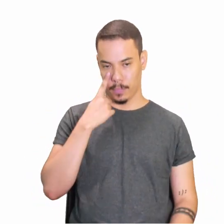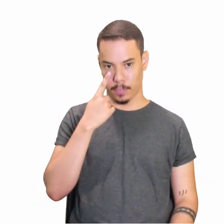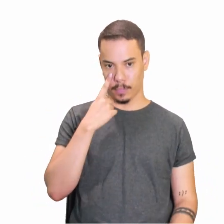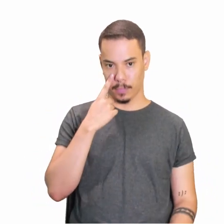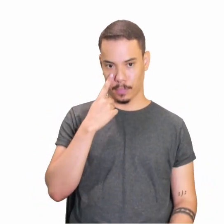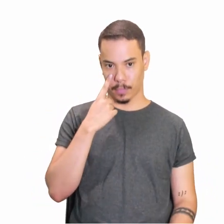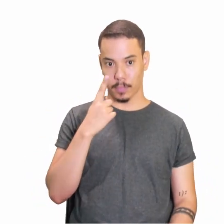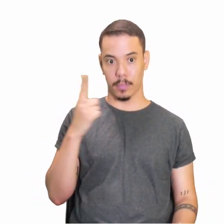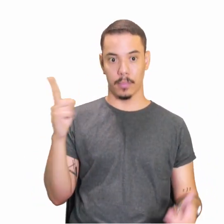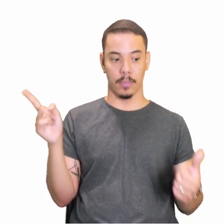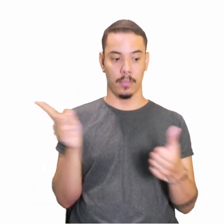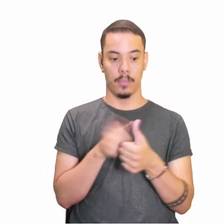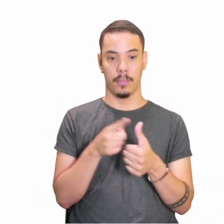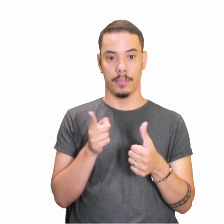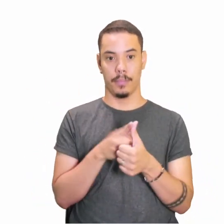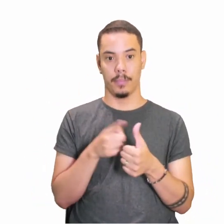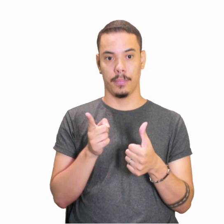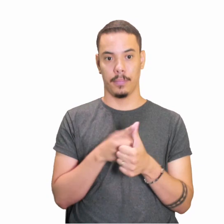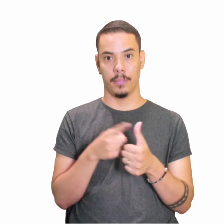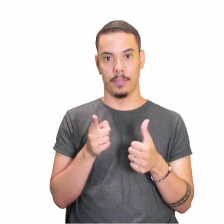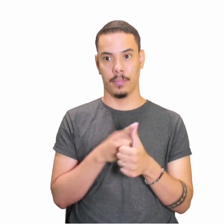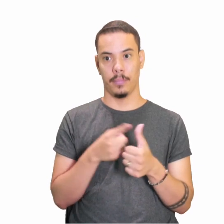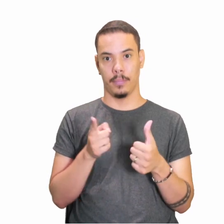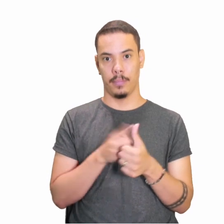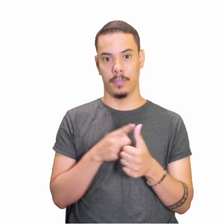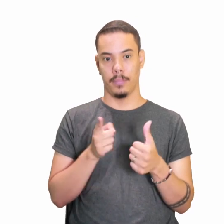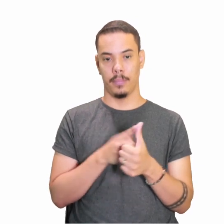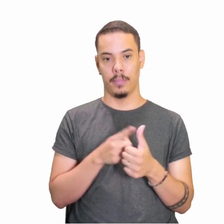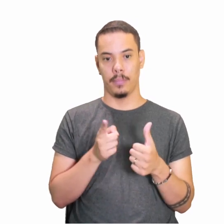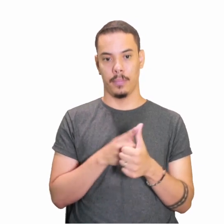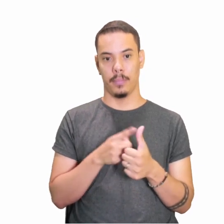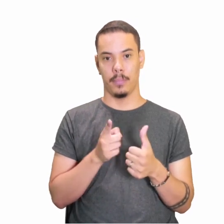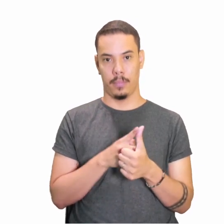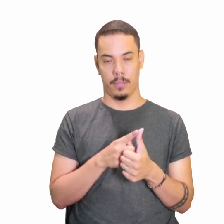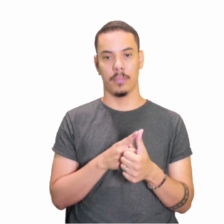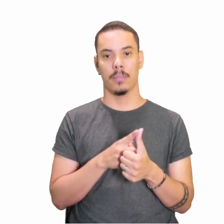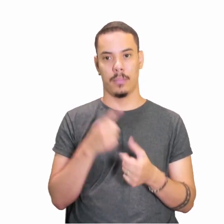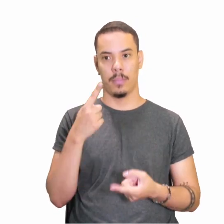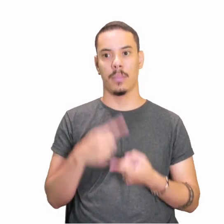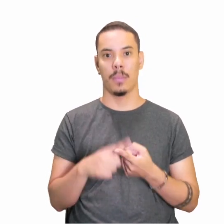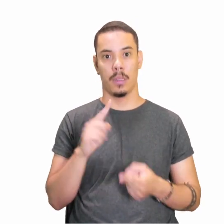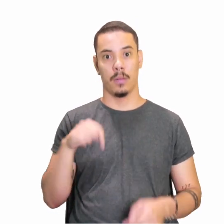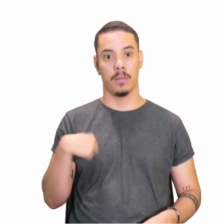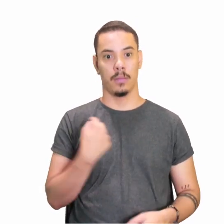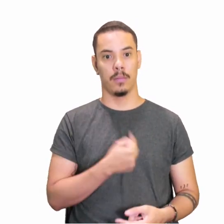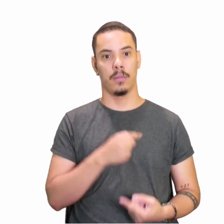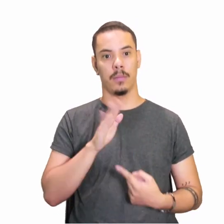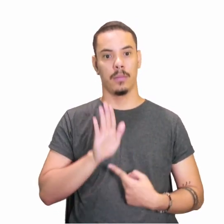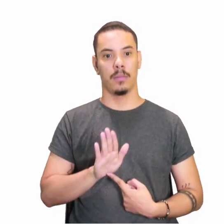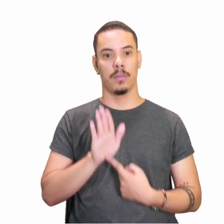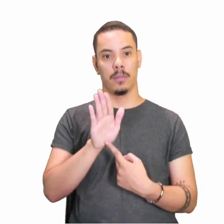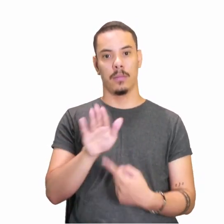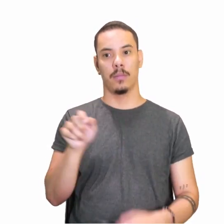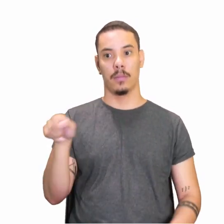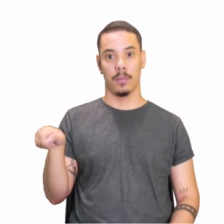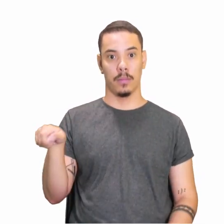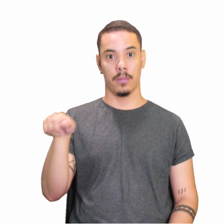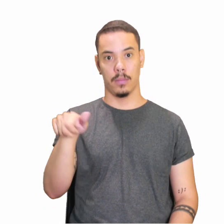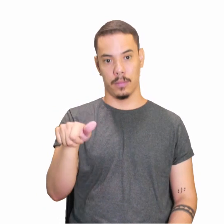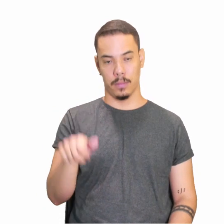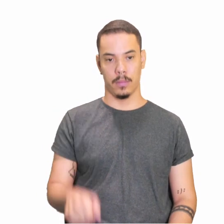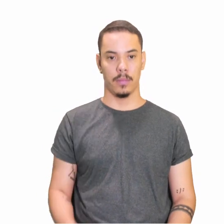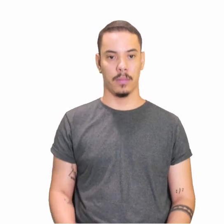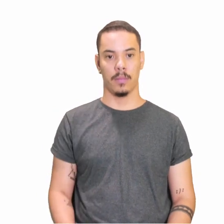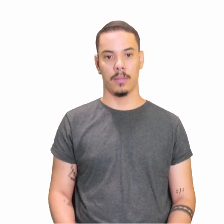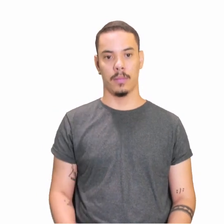lá. Primeiro elemento da narrativa, aqui nessa nossa sequência, porque nós estamos aqui apresentando um bizu para você. Olha